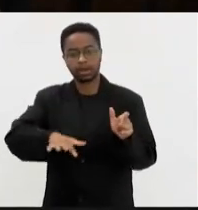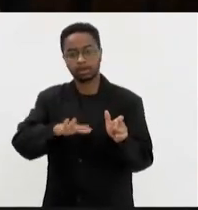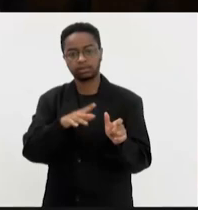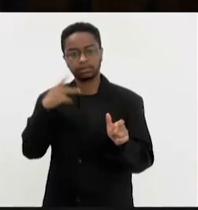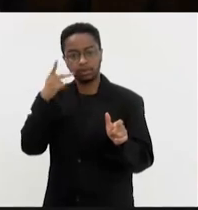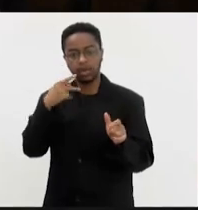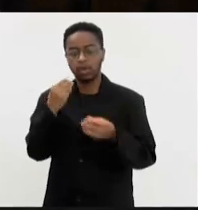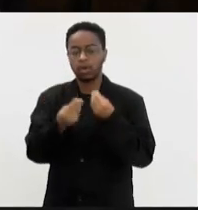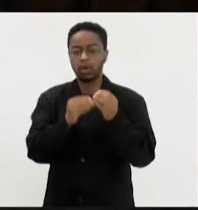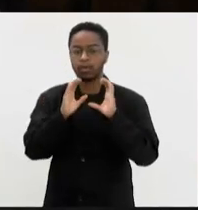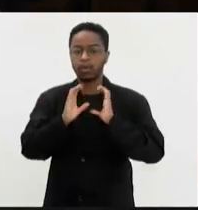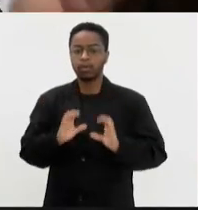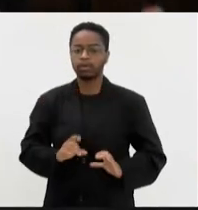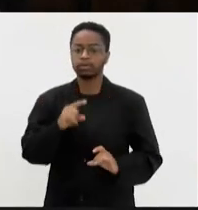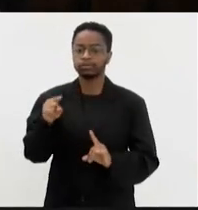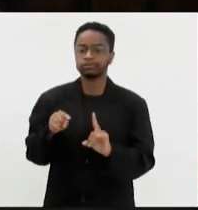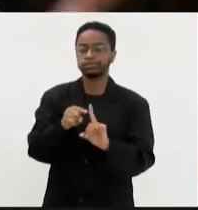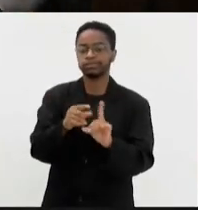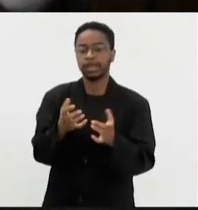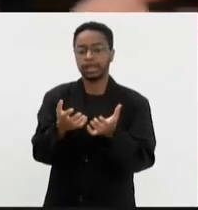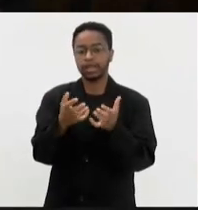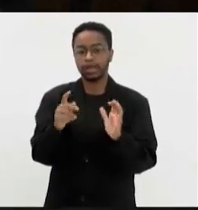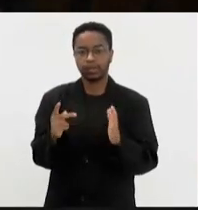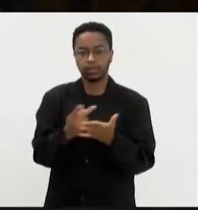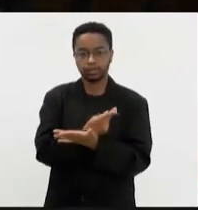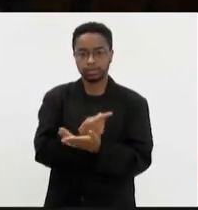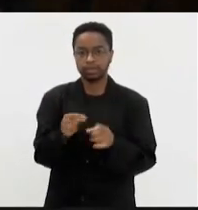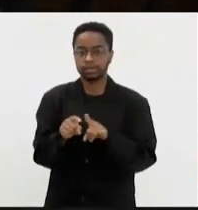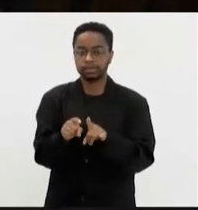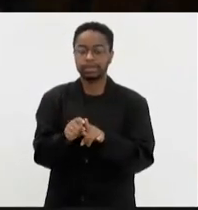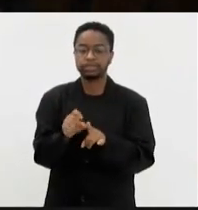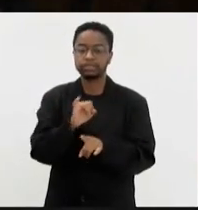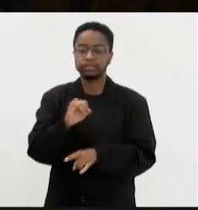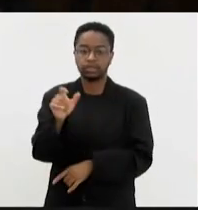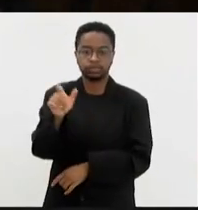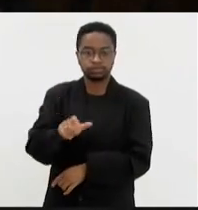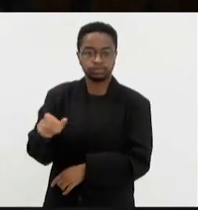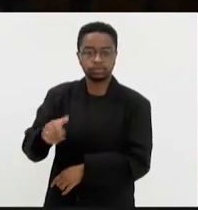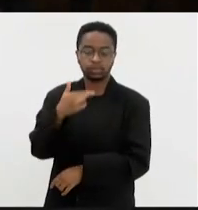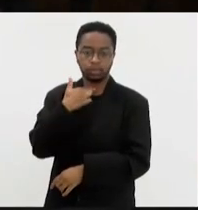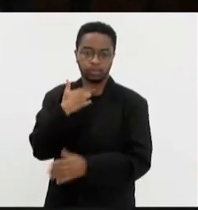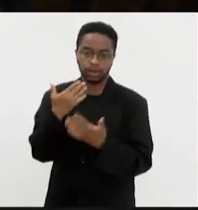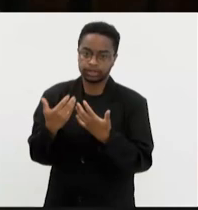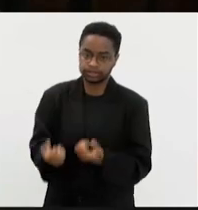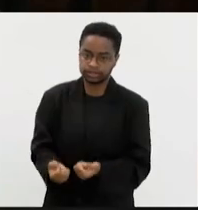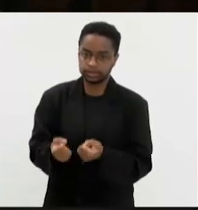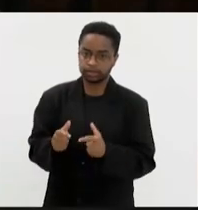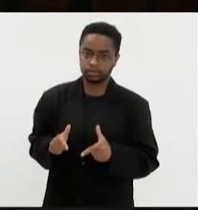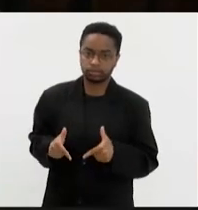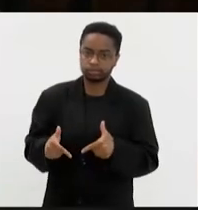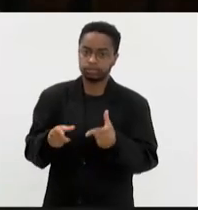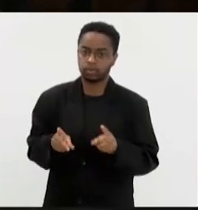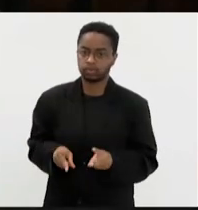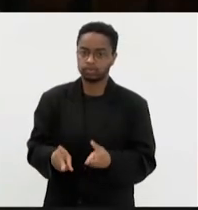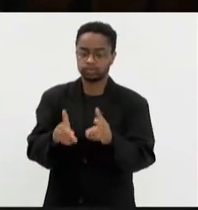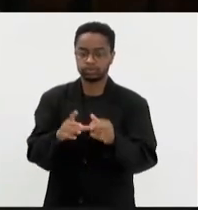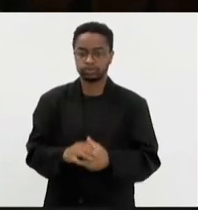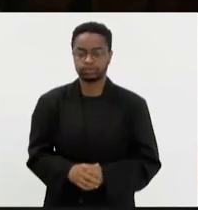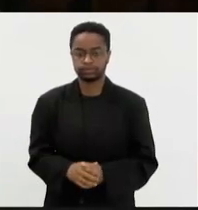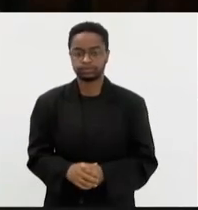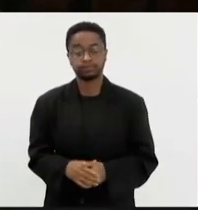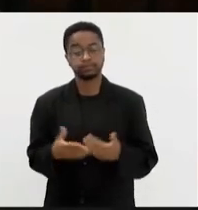condutas que se quer ver praticadas e aquelas que não se pode aceitar que sejam praticadas e nesse sentido